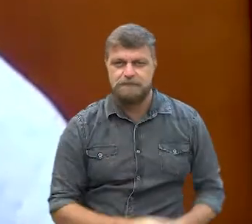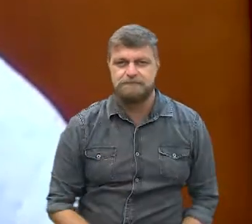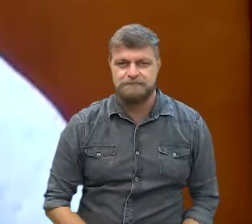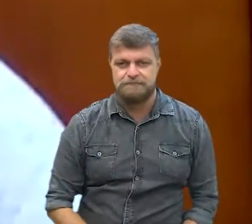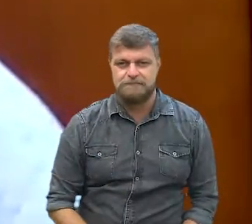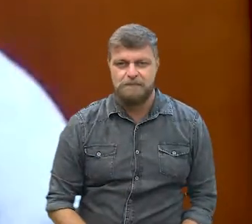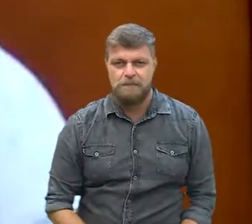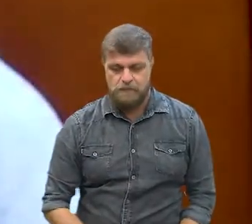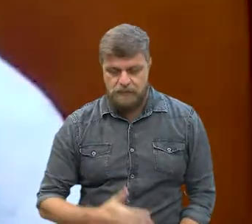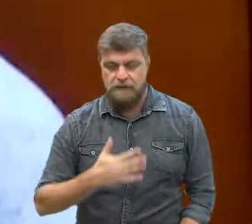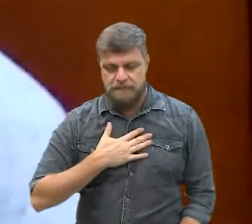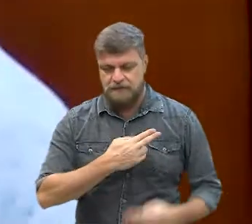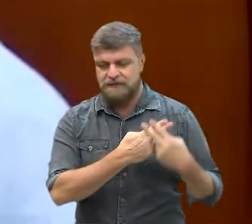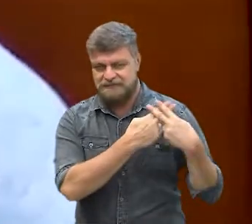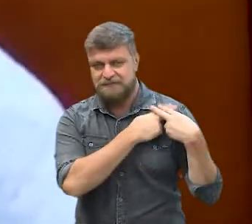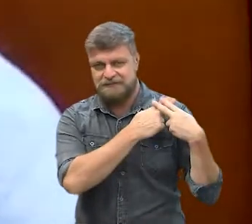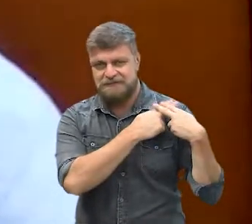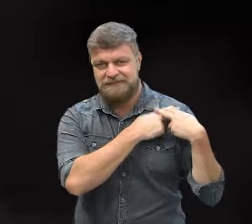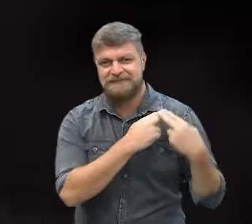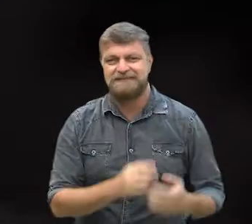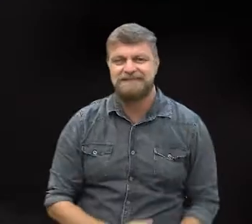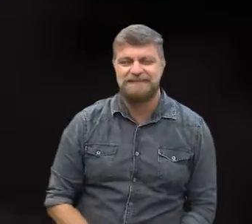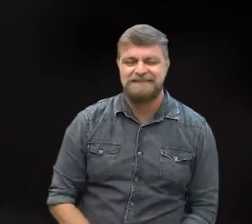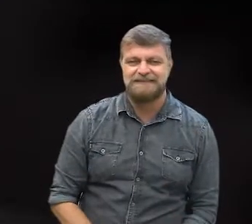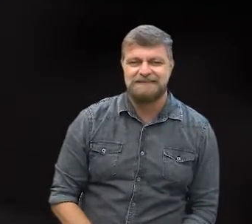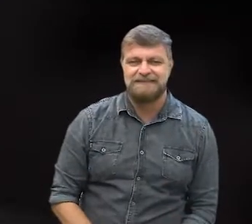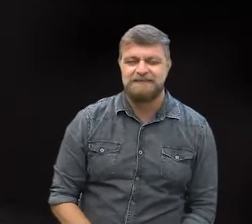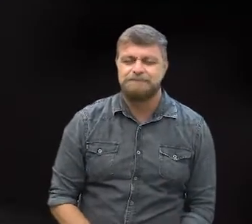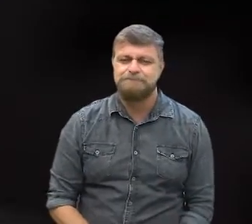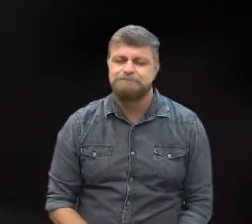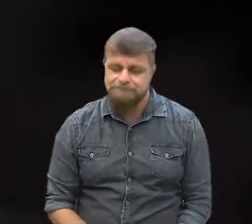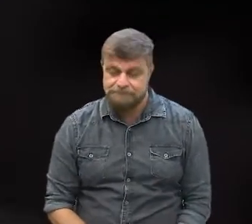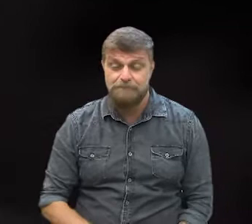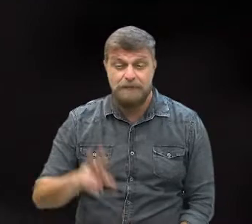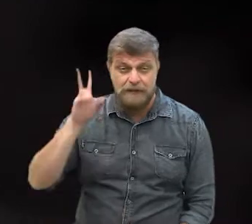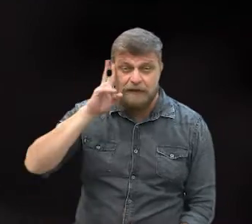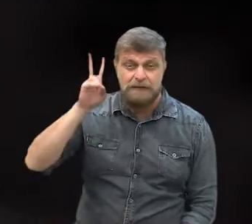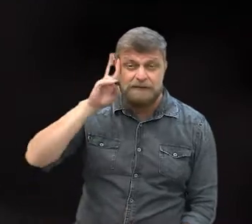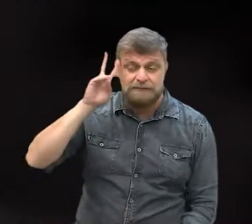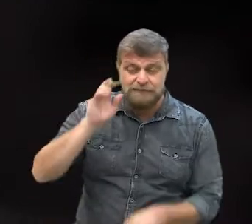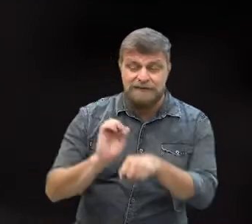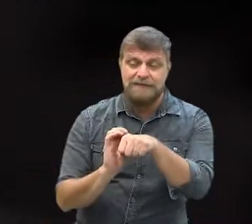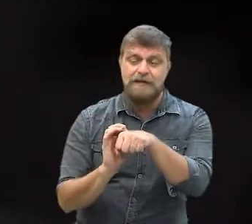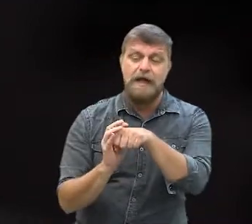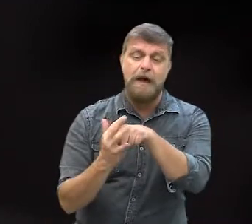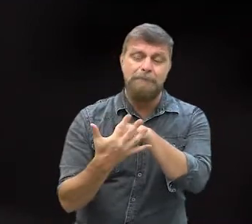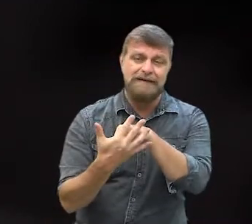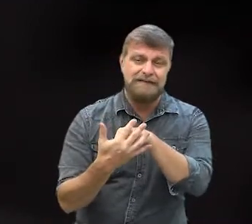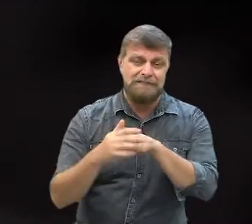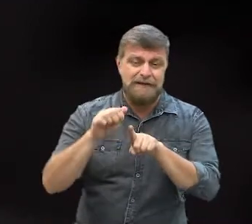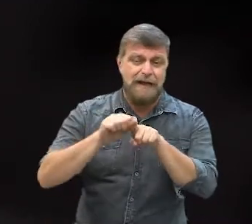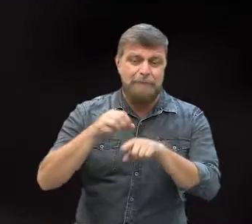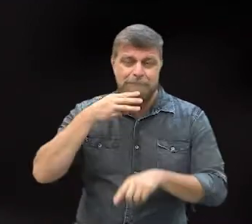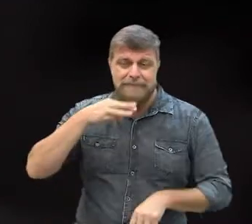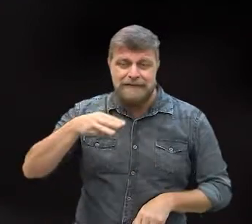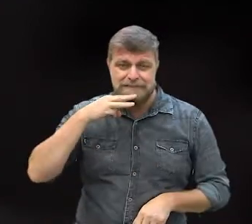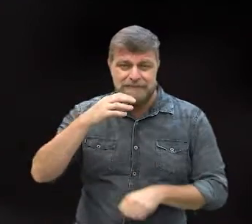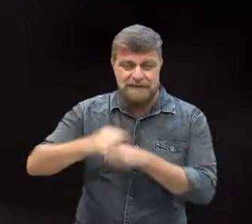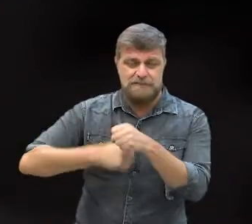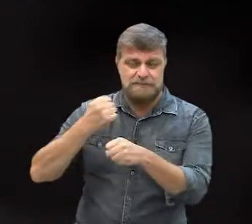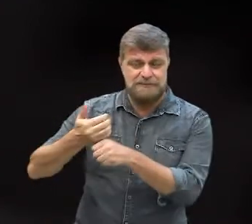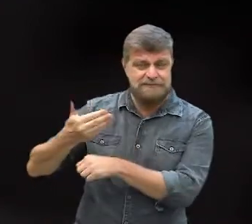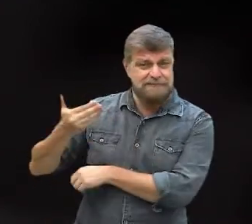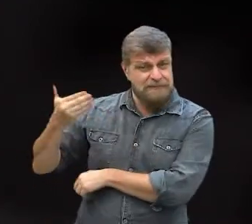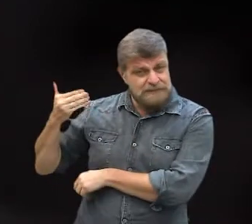fica bastante, assim, pela minha parte. Assim. André, só que nessa história veio a pandemia em março do ano